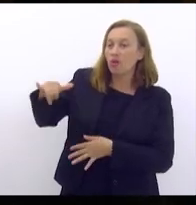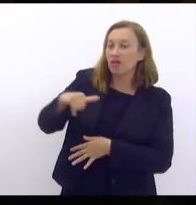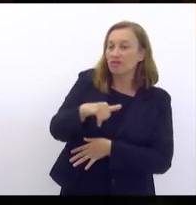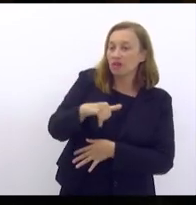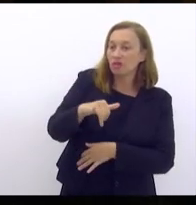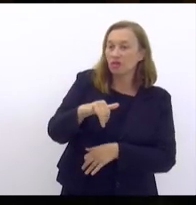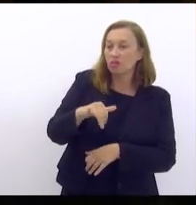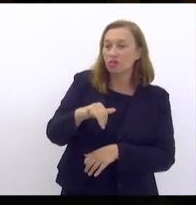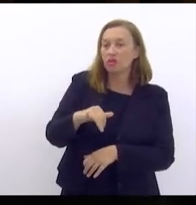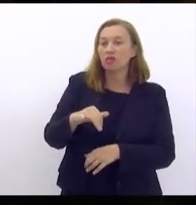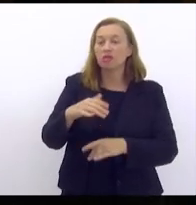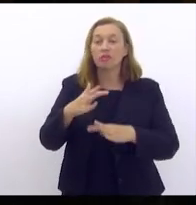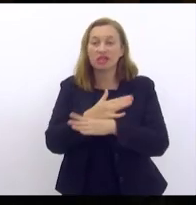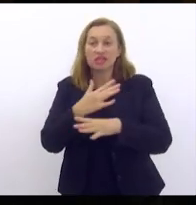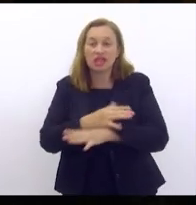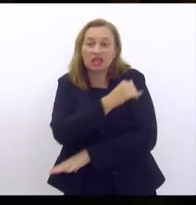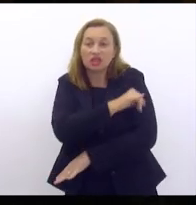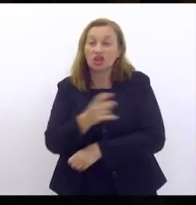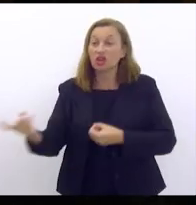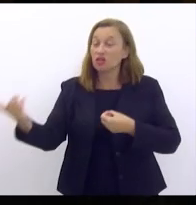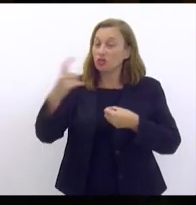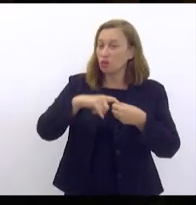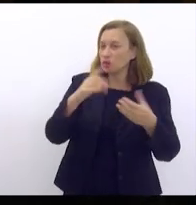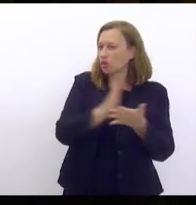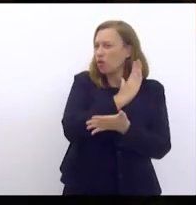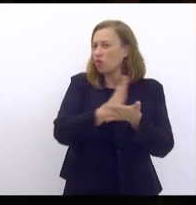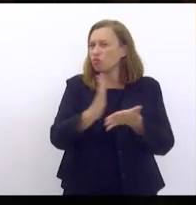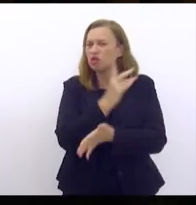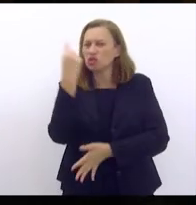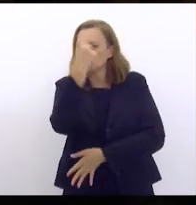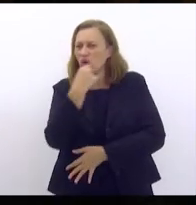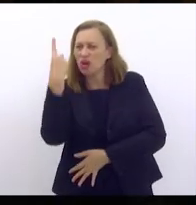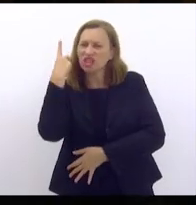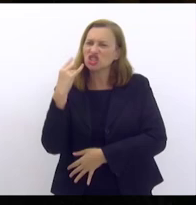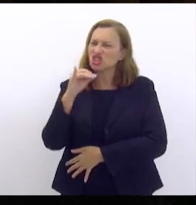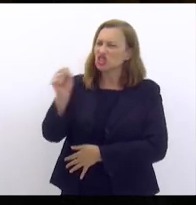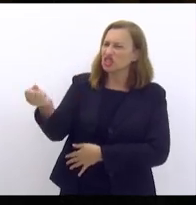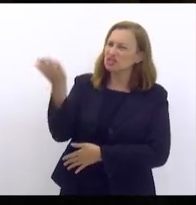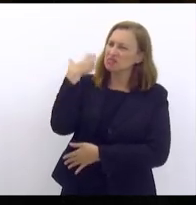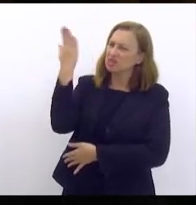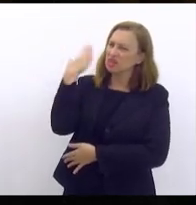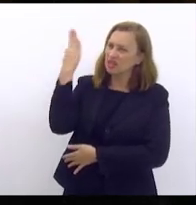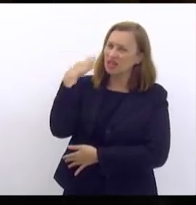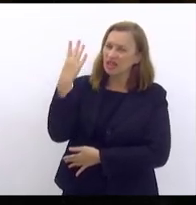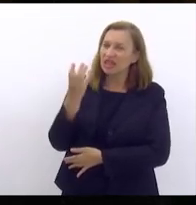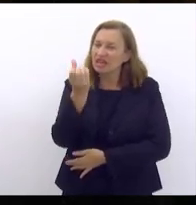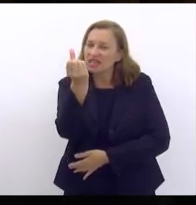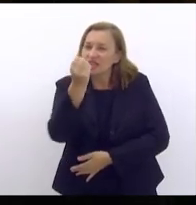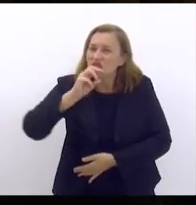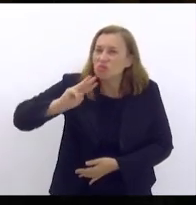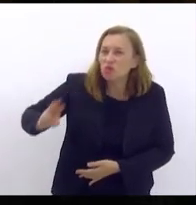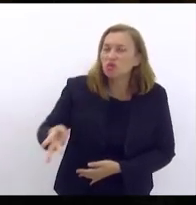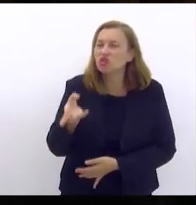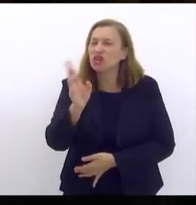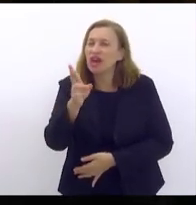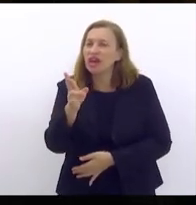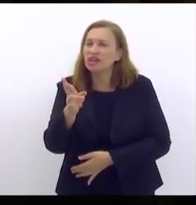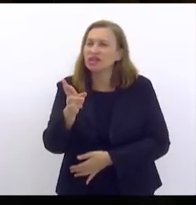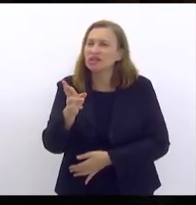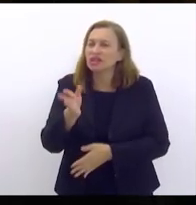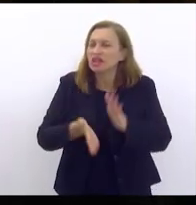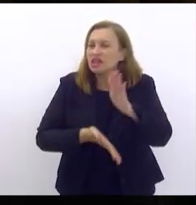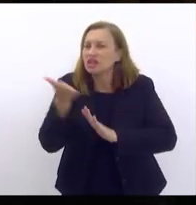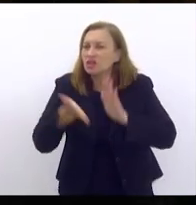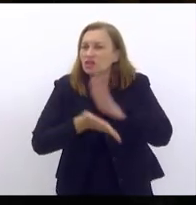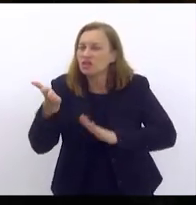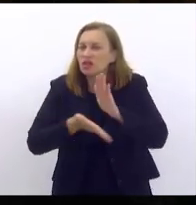Recentemente, voltou de viagem algumas horas, alguns dias atrás. 6 milhões de reais em viagem. E aí